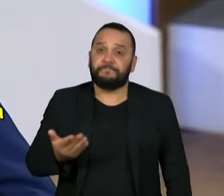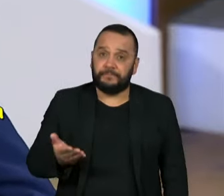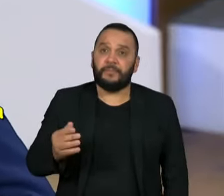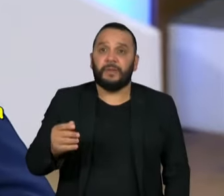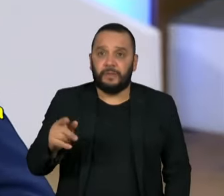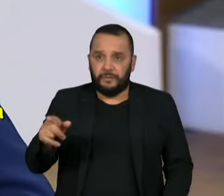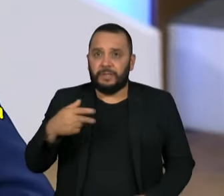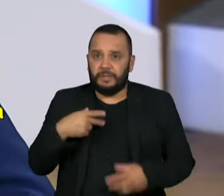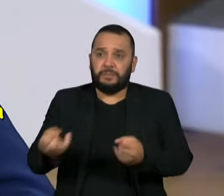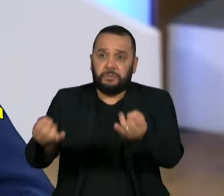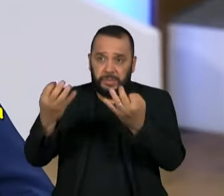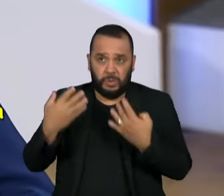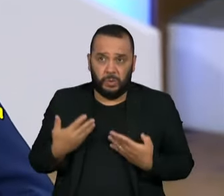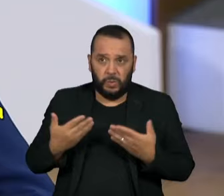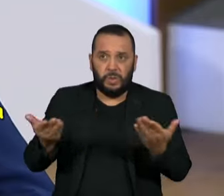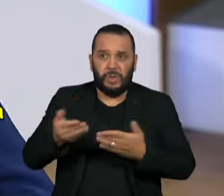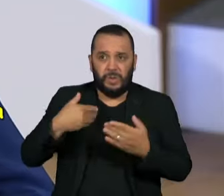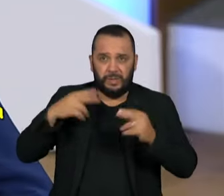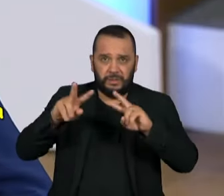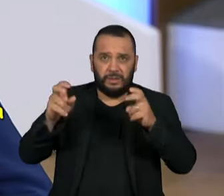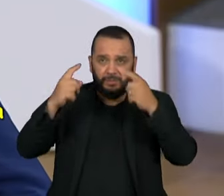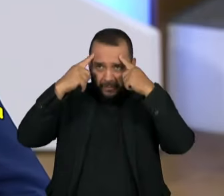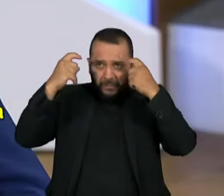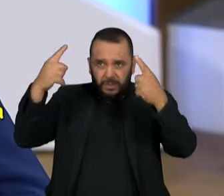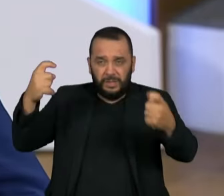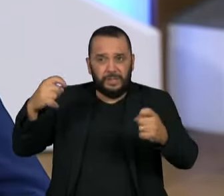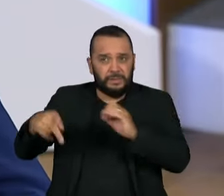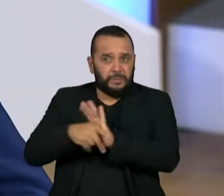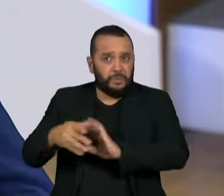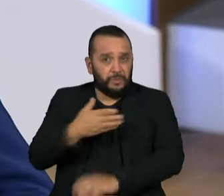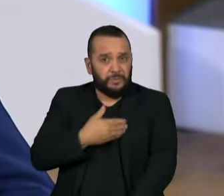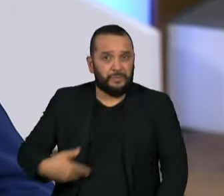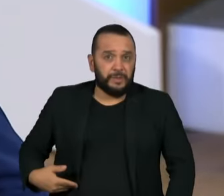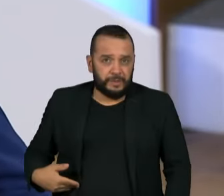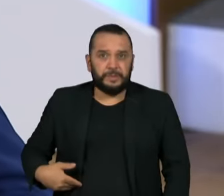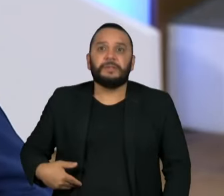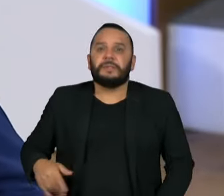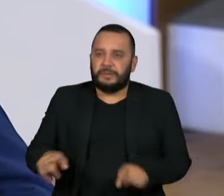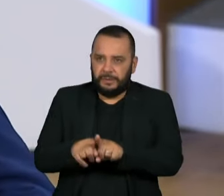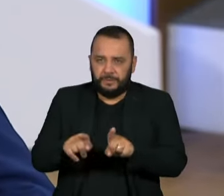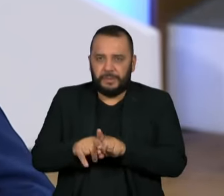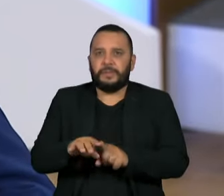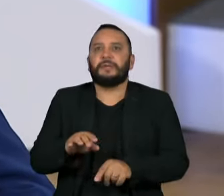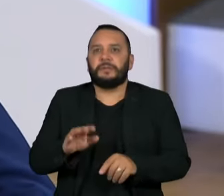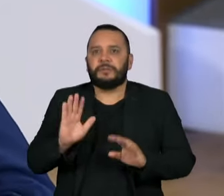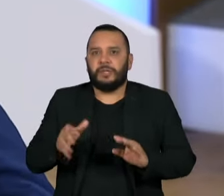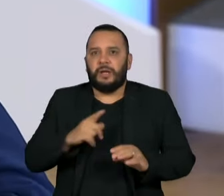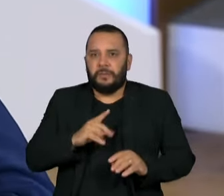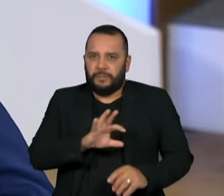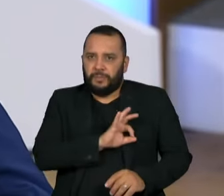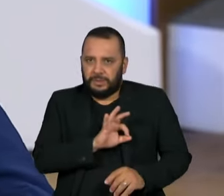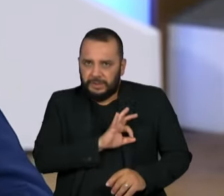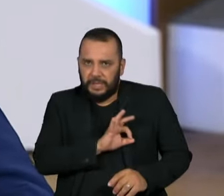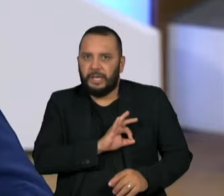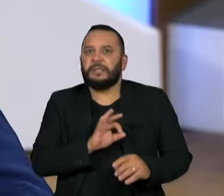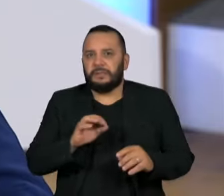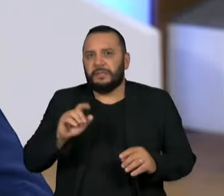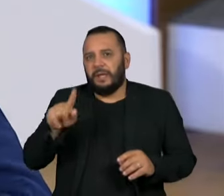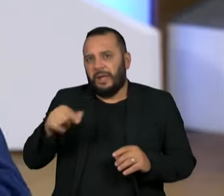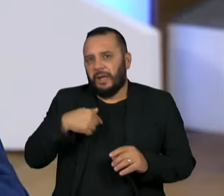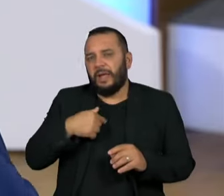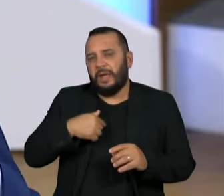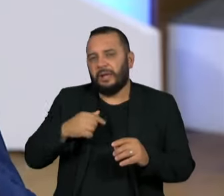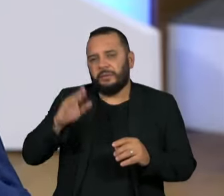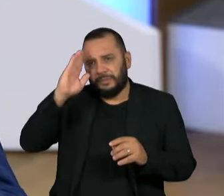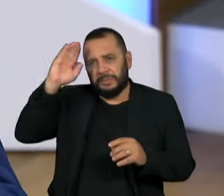make about violence perpetrated by state agencies and police forces, this goes right to the heart of the